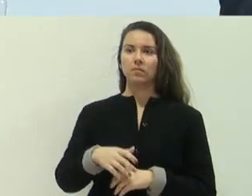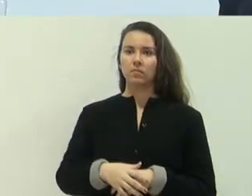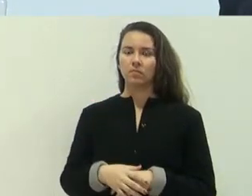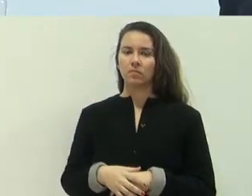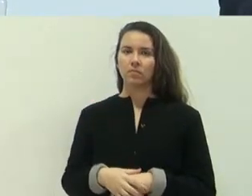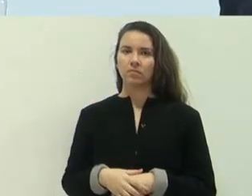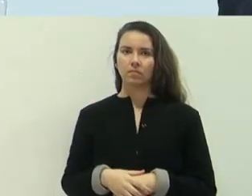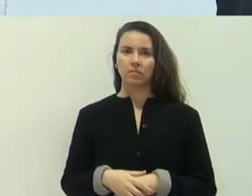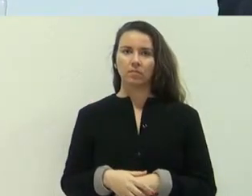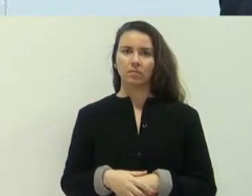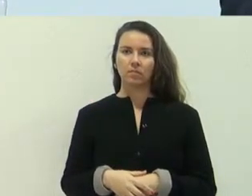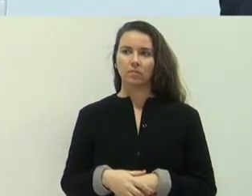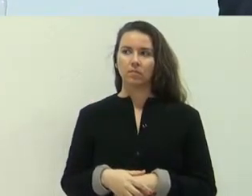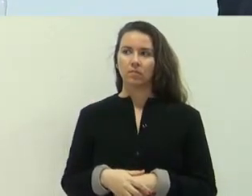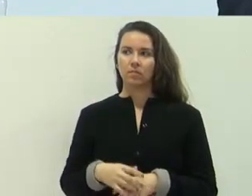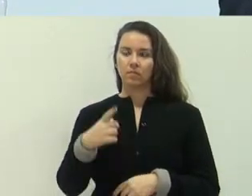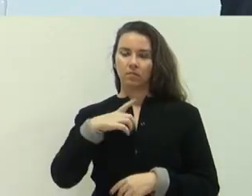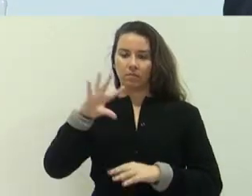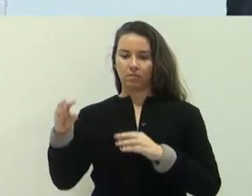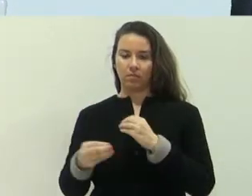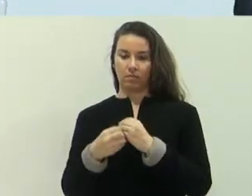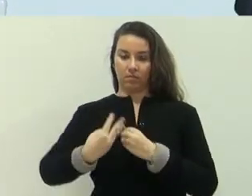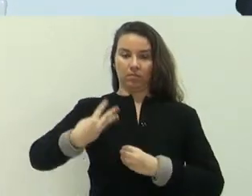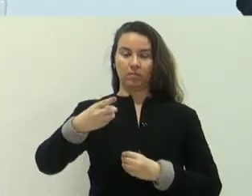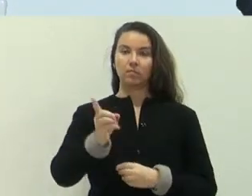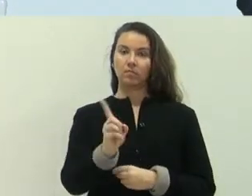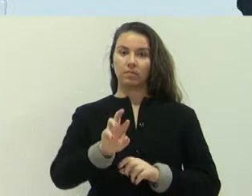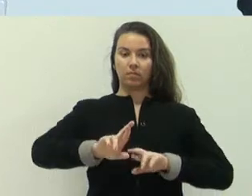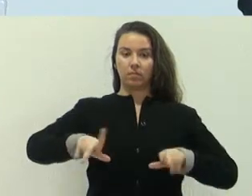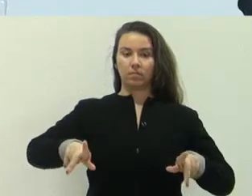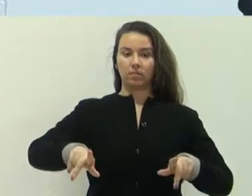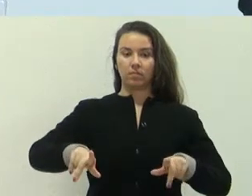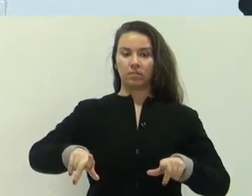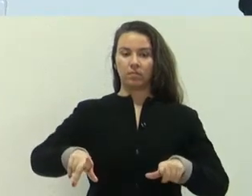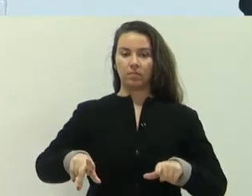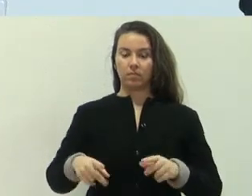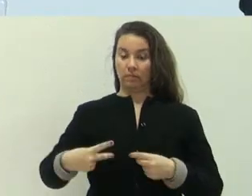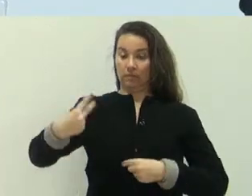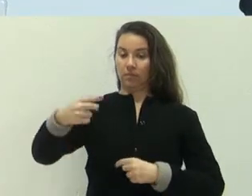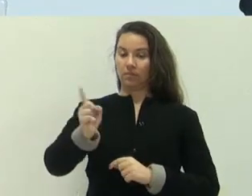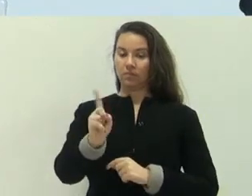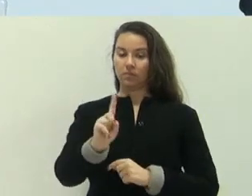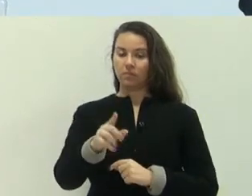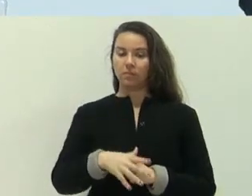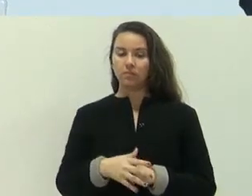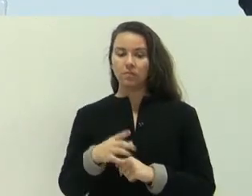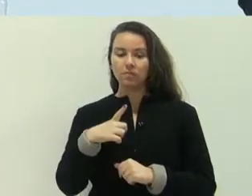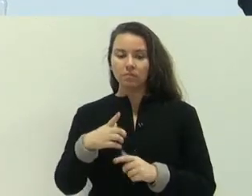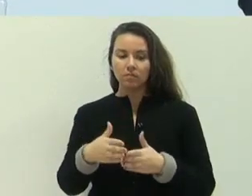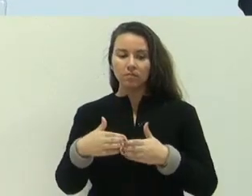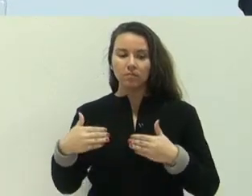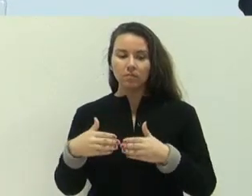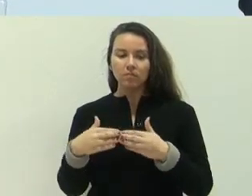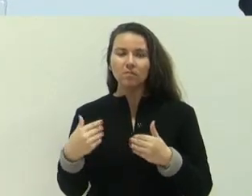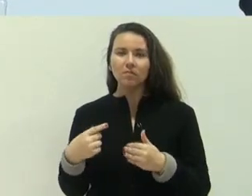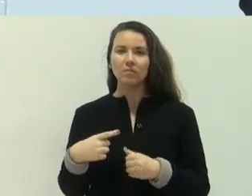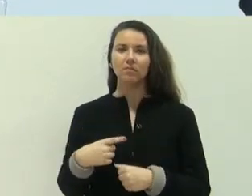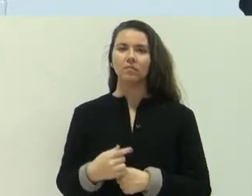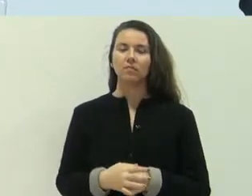1º e não no inciso 3º. Não no inciso 2º, é por solicitação da nossa